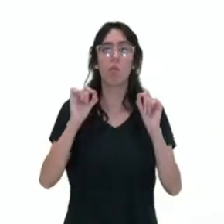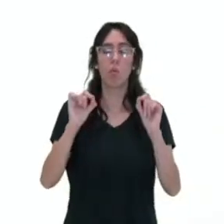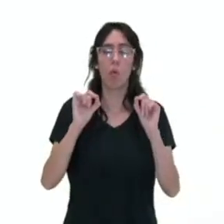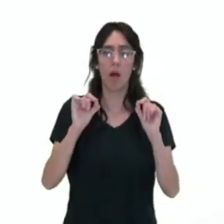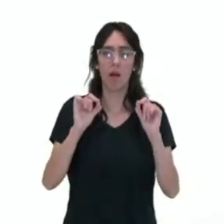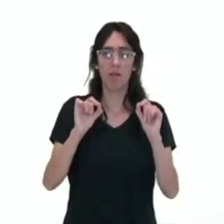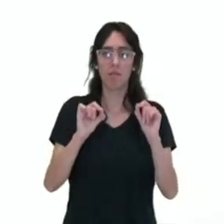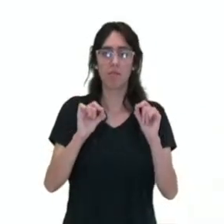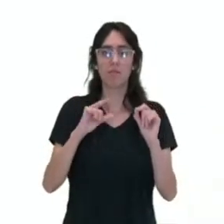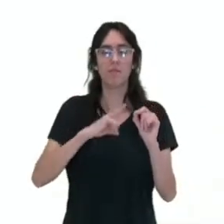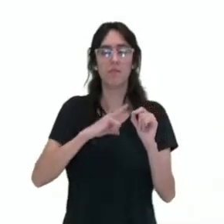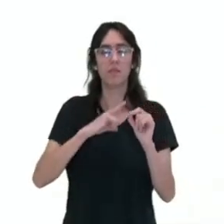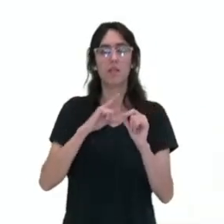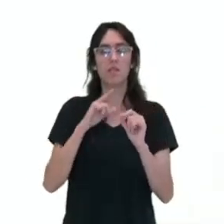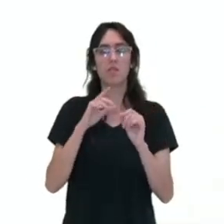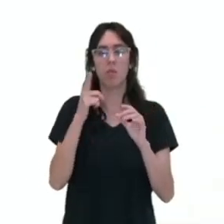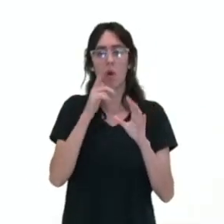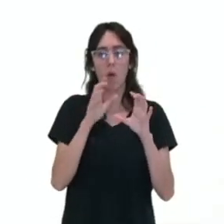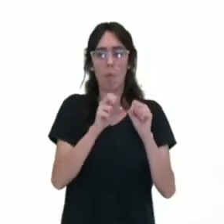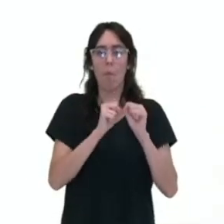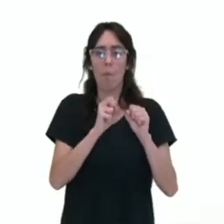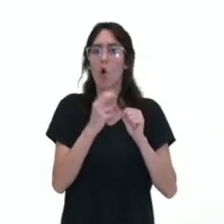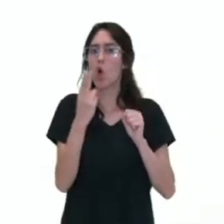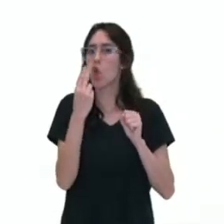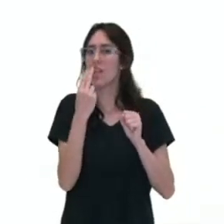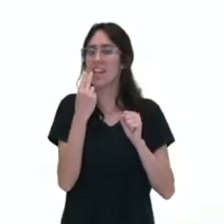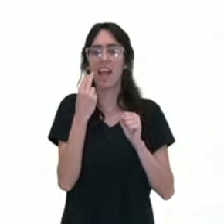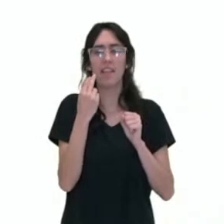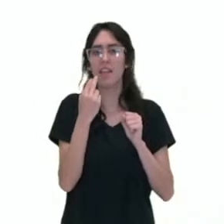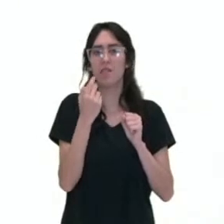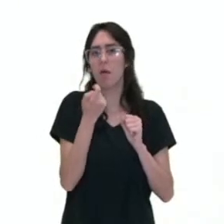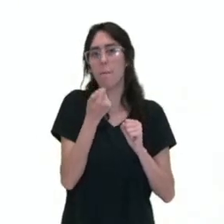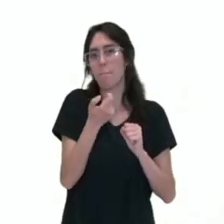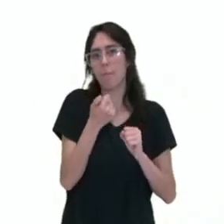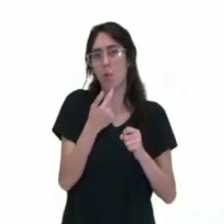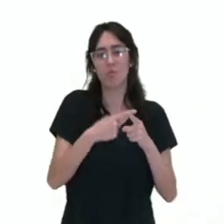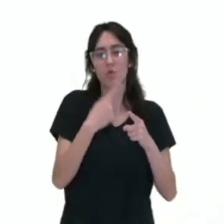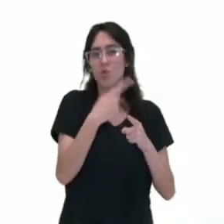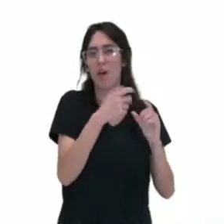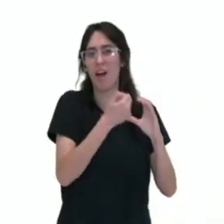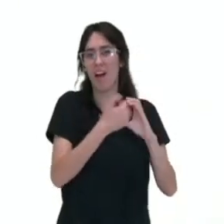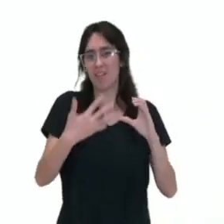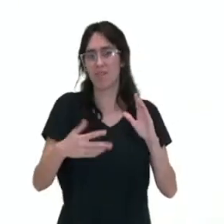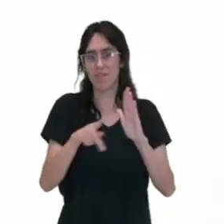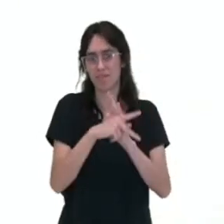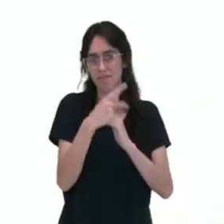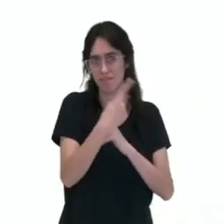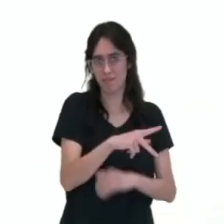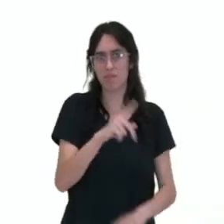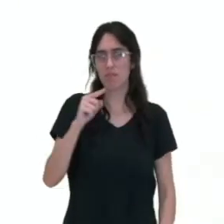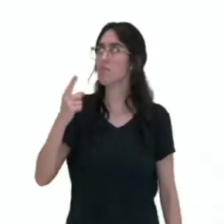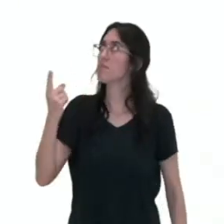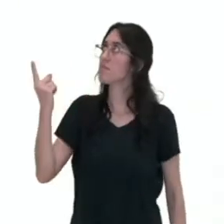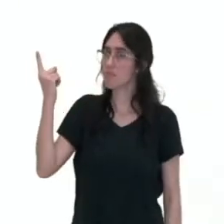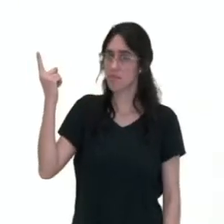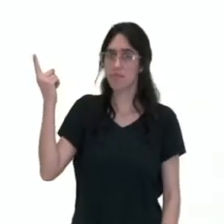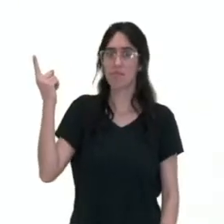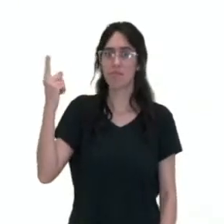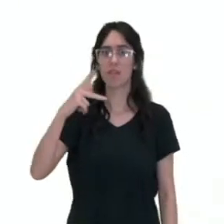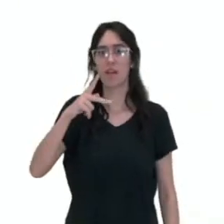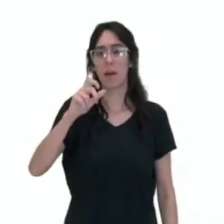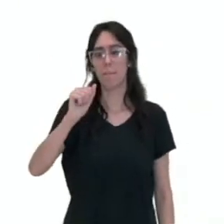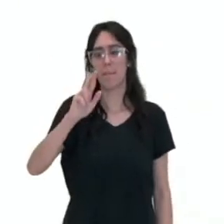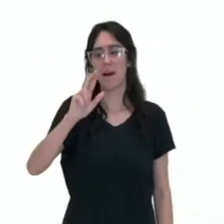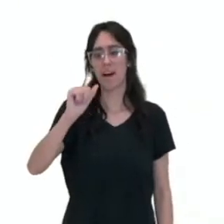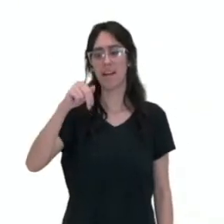reduzida de reter nutrientes em função das suas características. Então, o argissolo presente na região de Paranavaí e